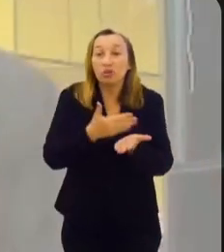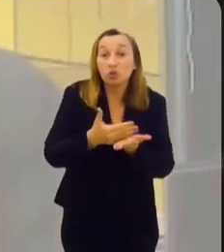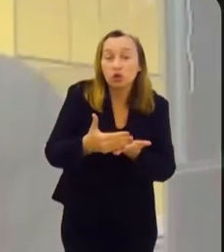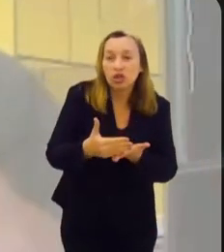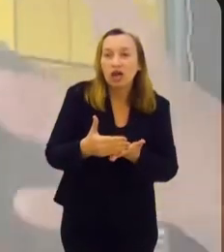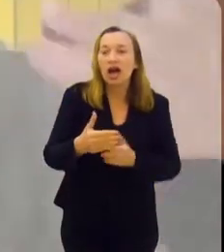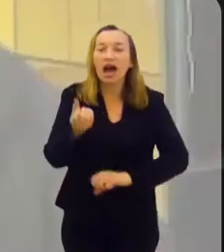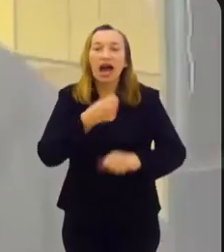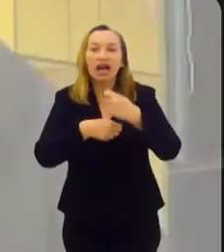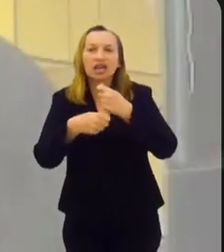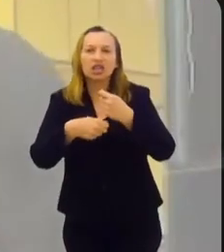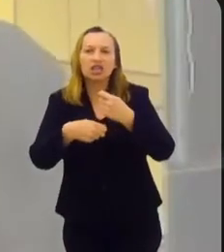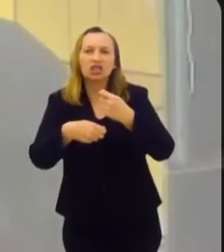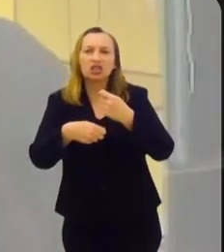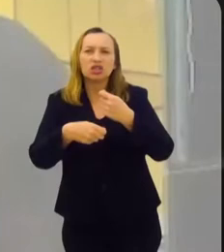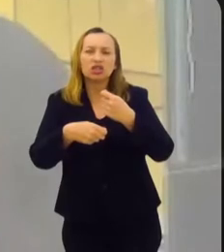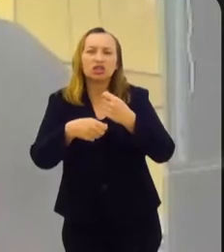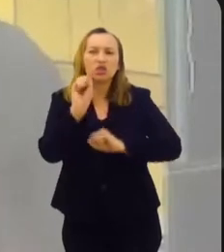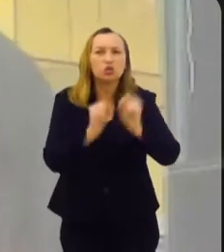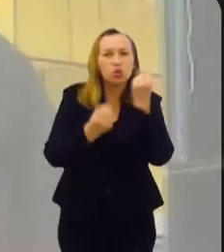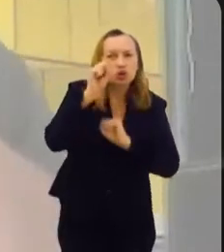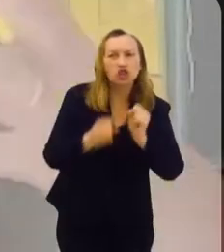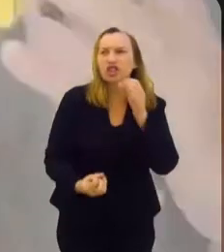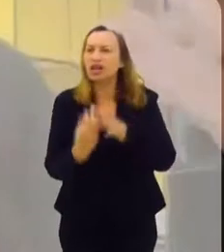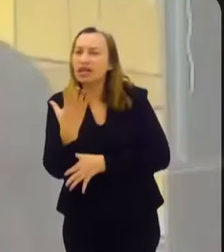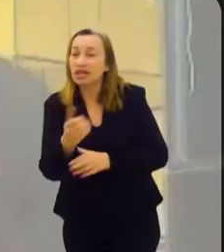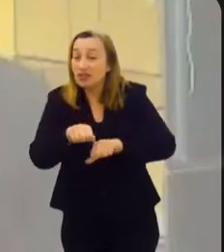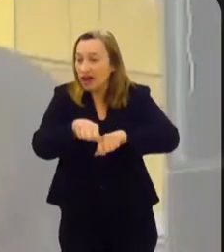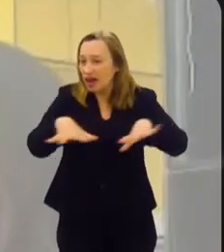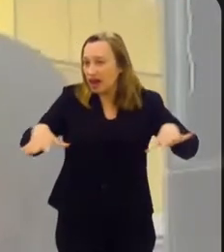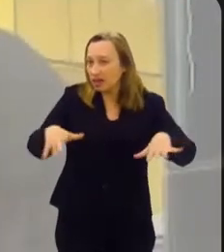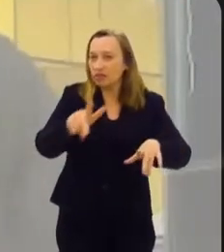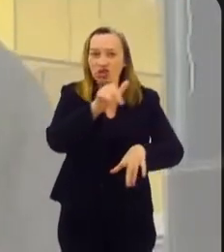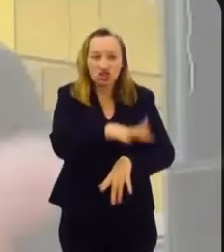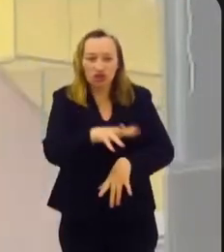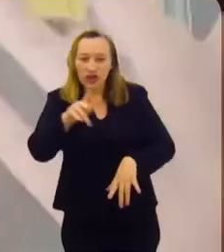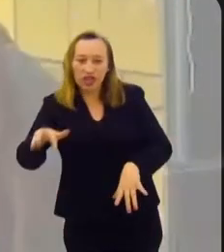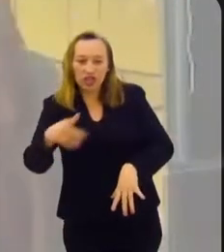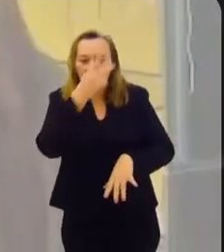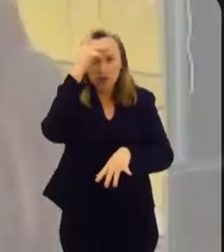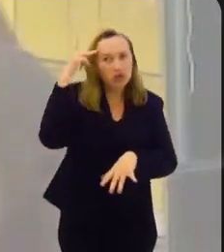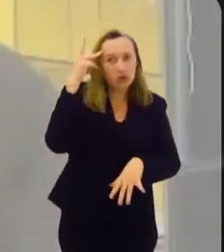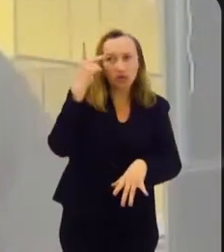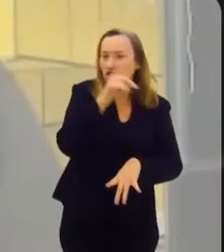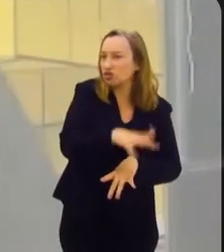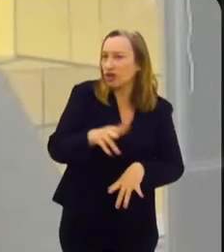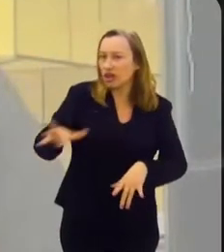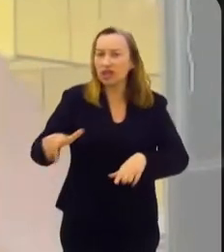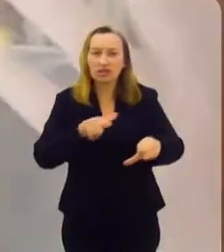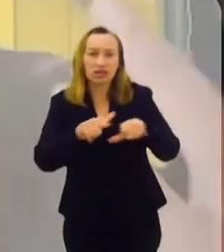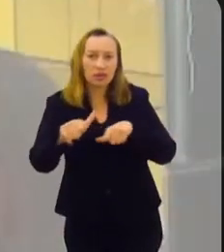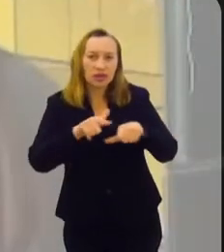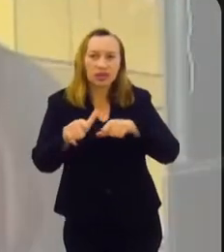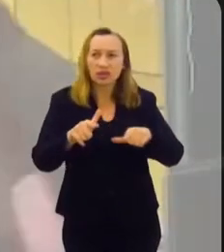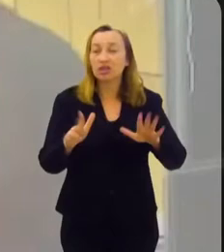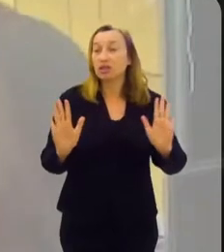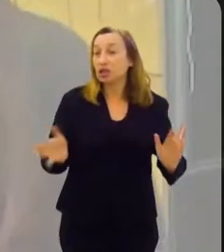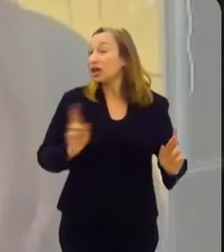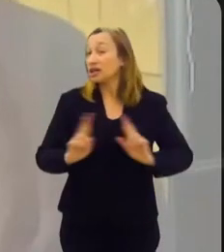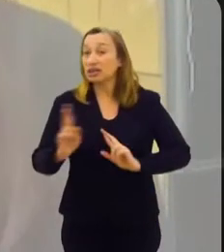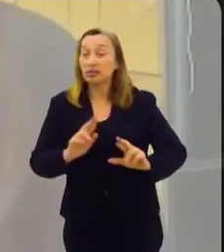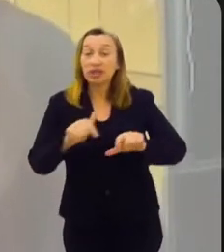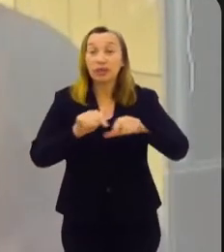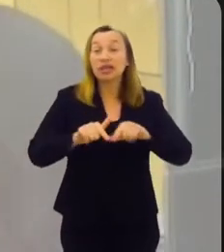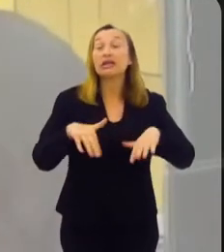início, a indústria criativa, ela é de um escopo muito amplo e perfis completamente diferentes de trabalhadores, de atividades, de